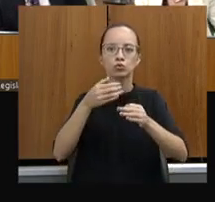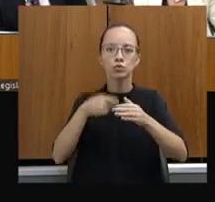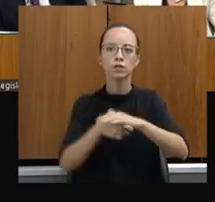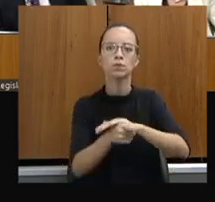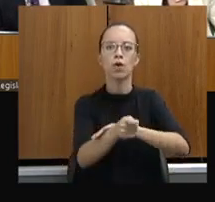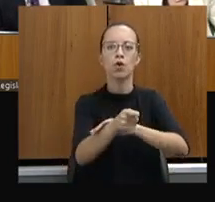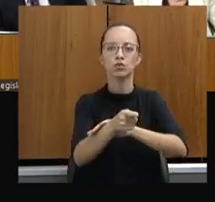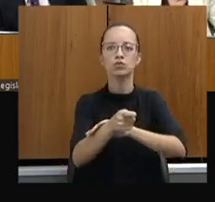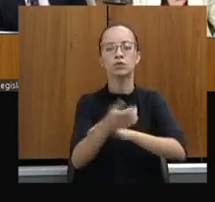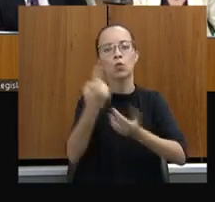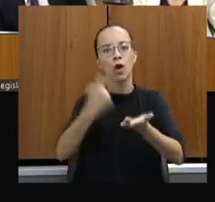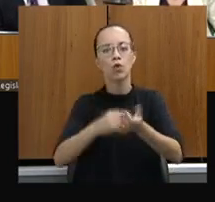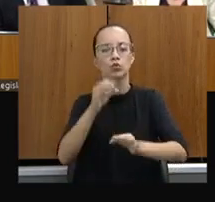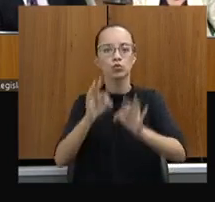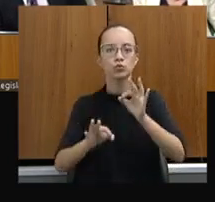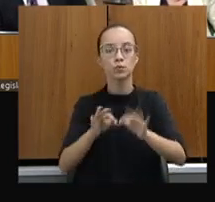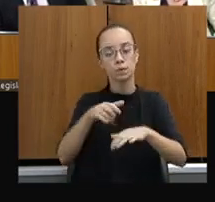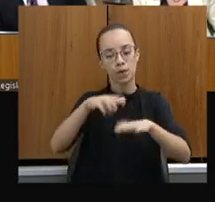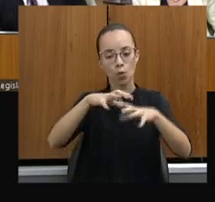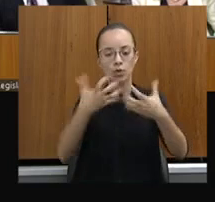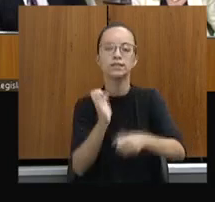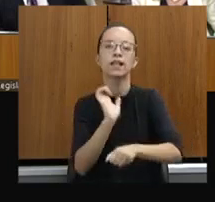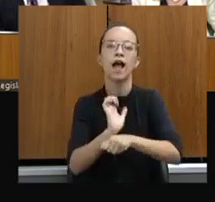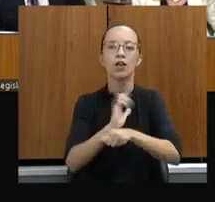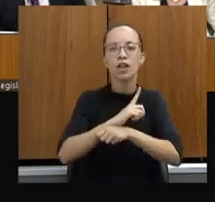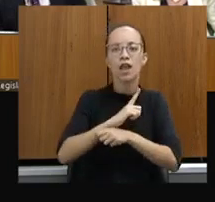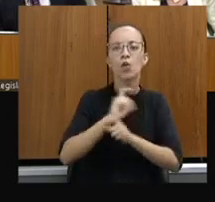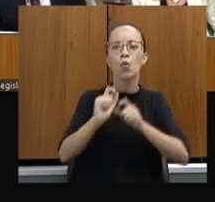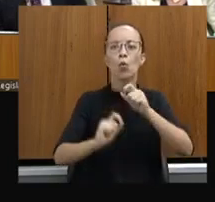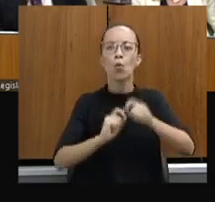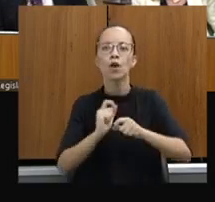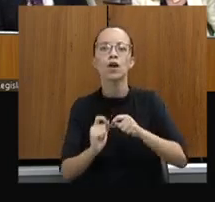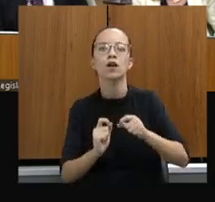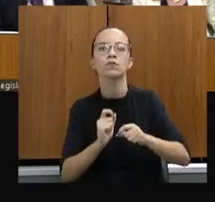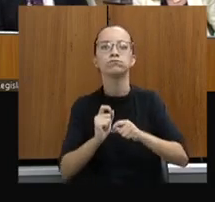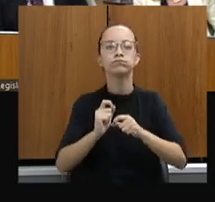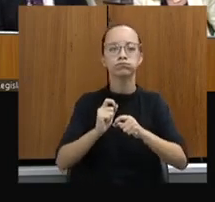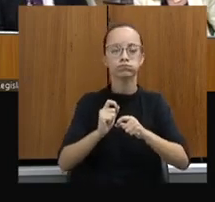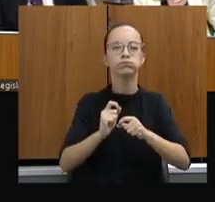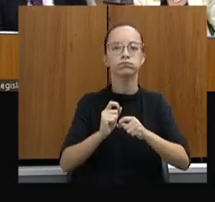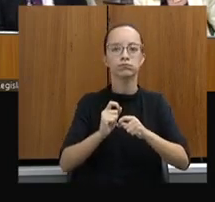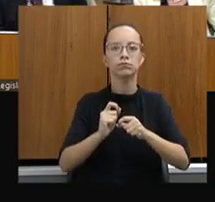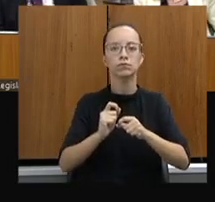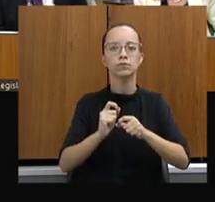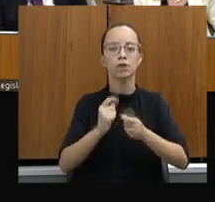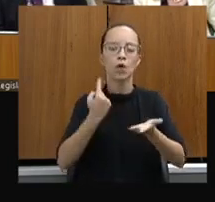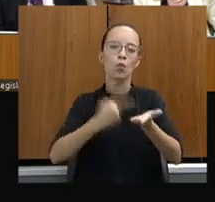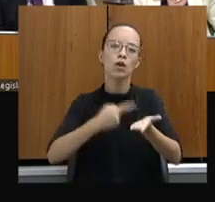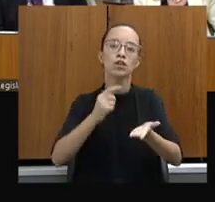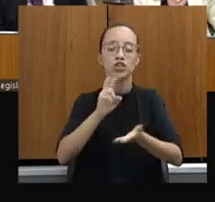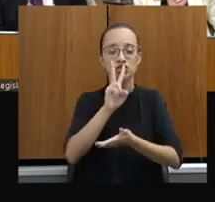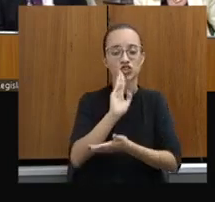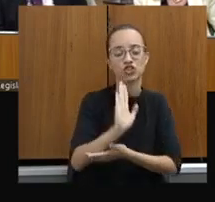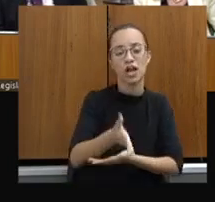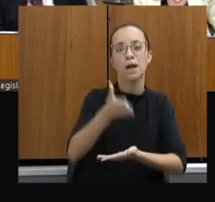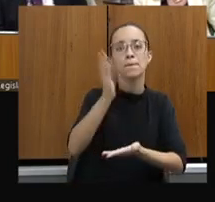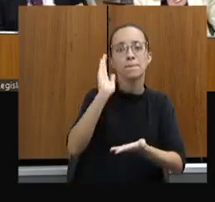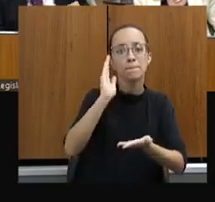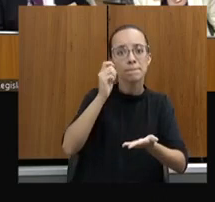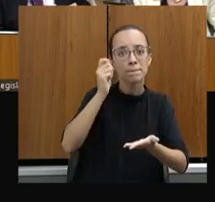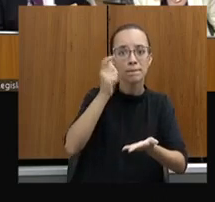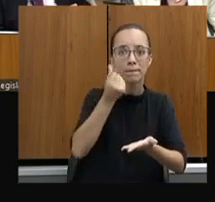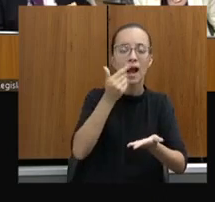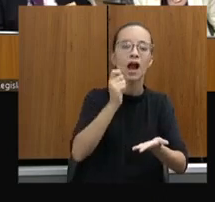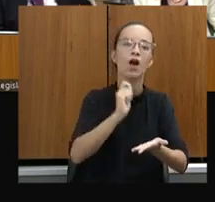acordo com o tribunal de justiça e o estado vem sistematicamente recompondo isso e já fez o valor o pagamento 609